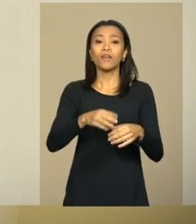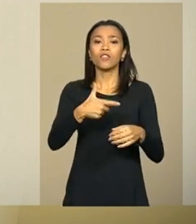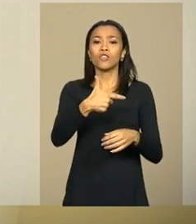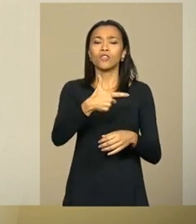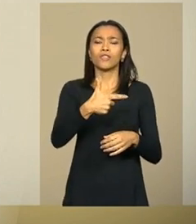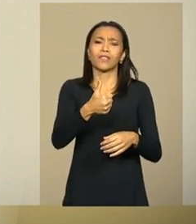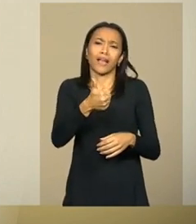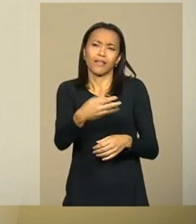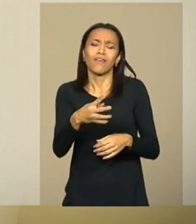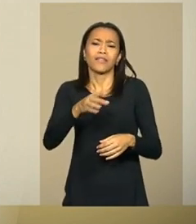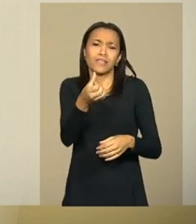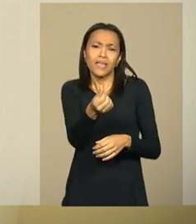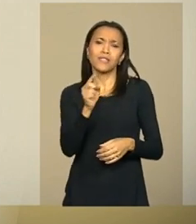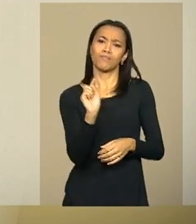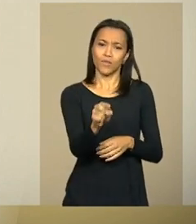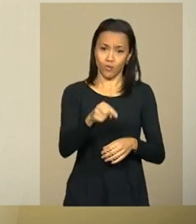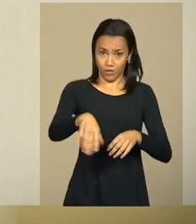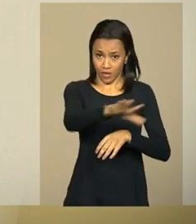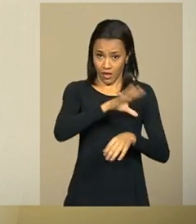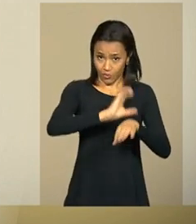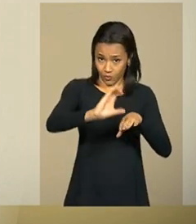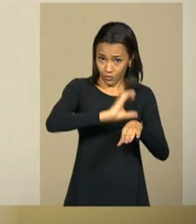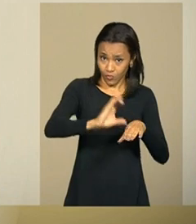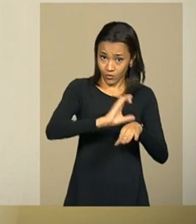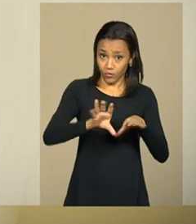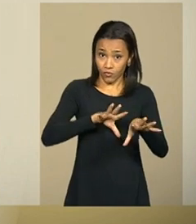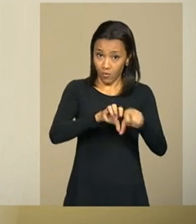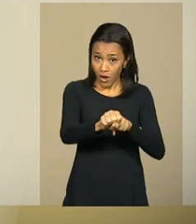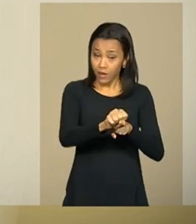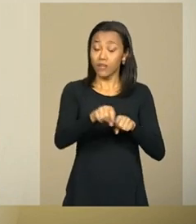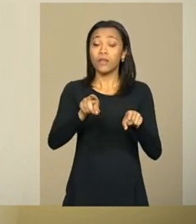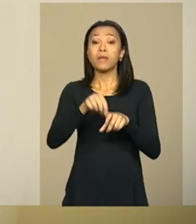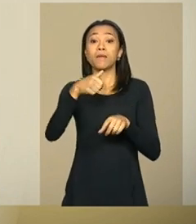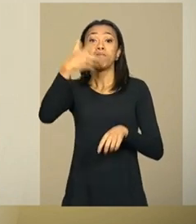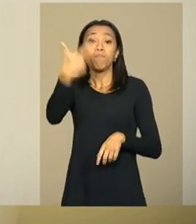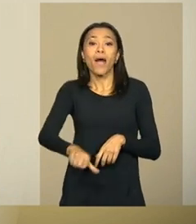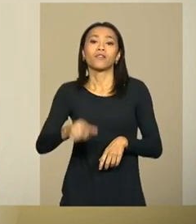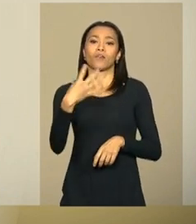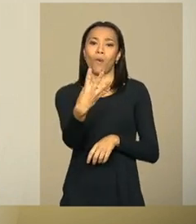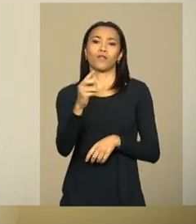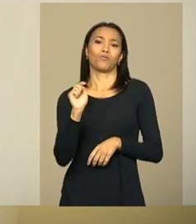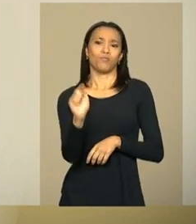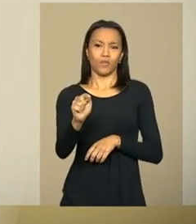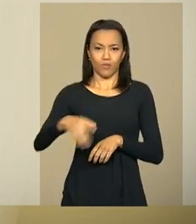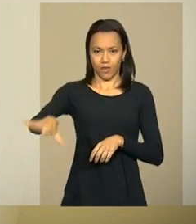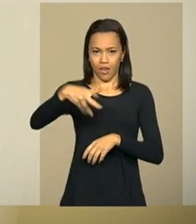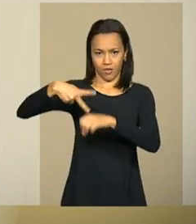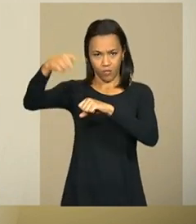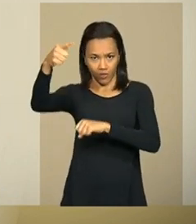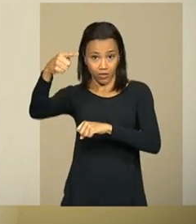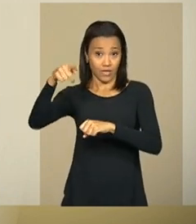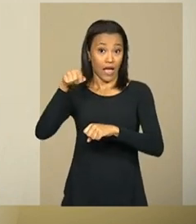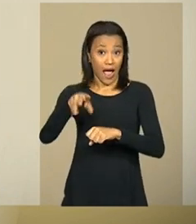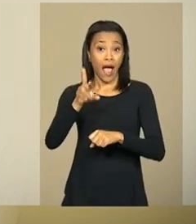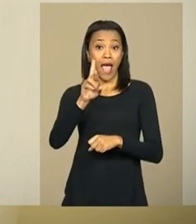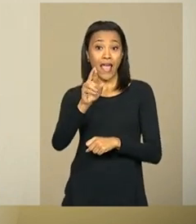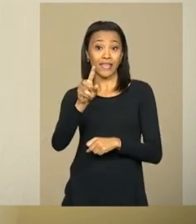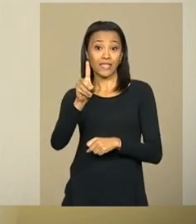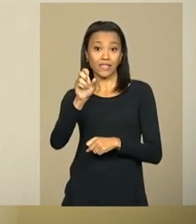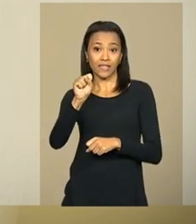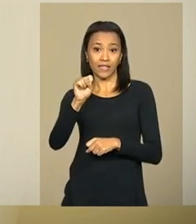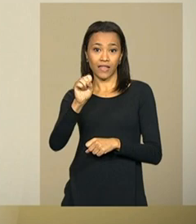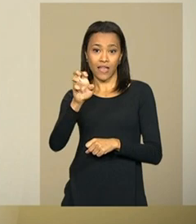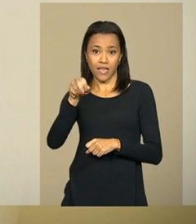mais 6.000 Na graduação e mais 4.000 na residência médica a residência É bom